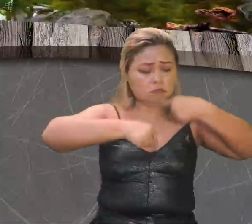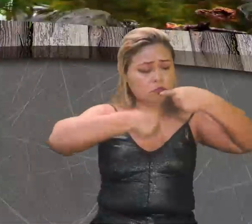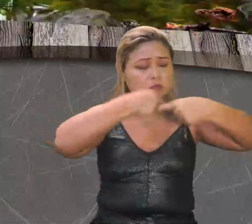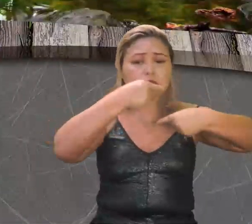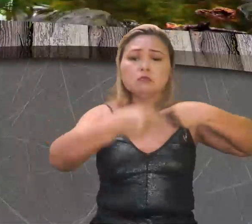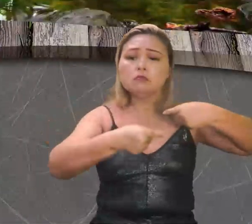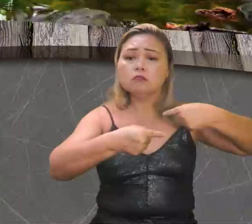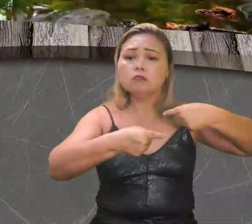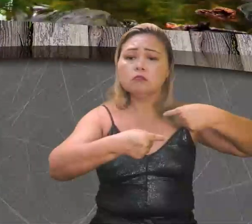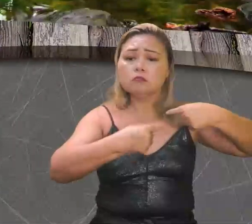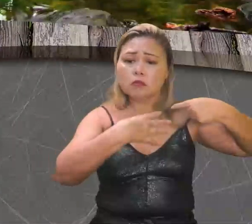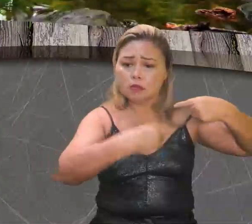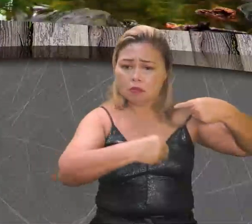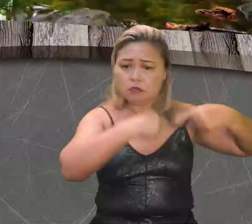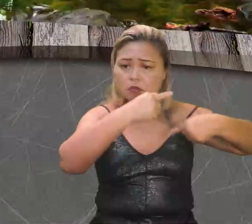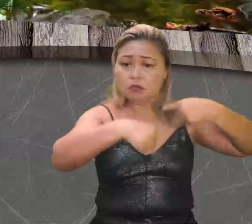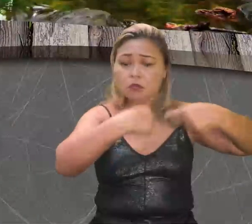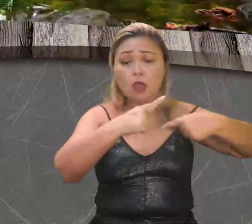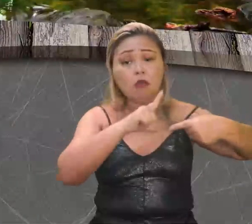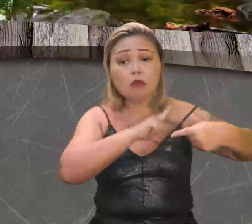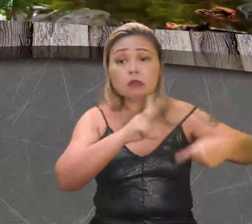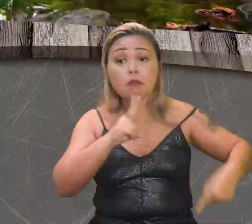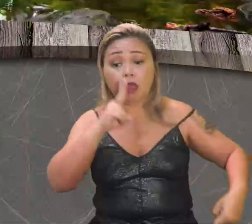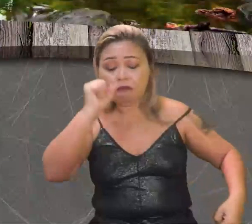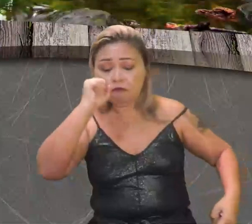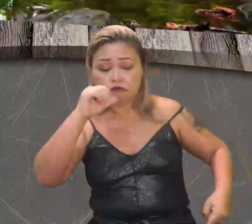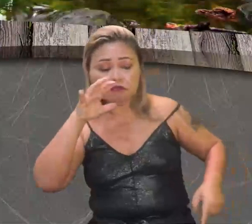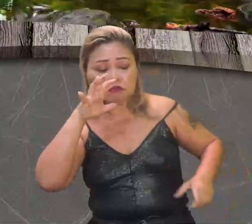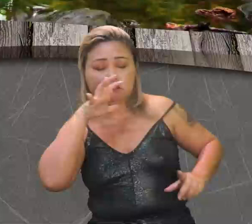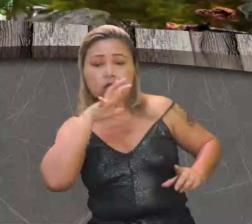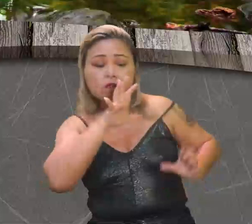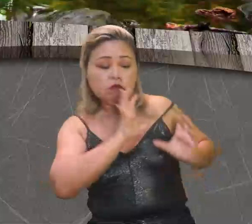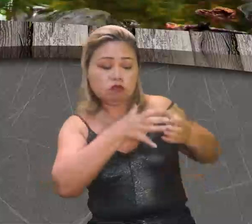descendentes e sempre vai haver uma força maior agindo